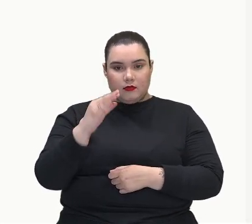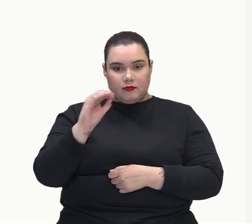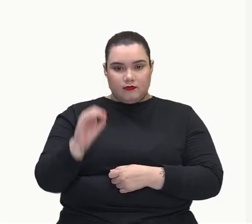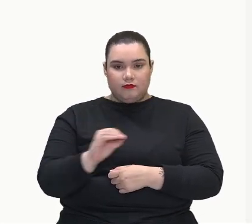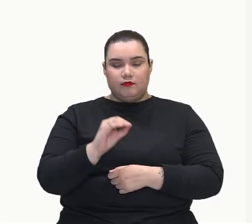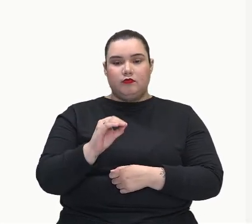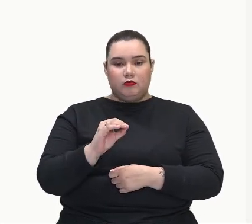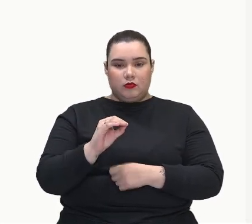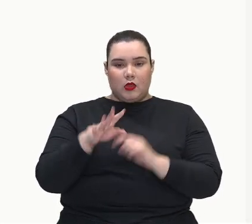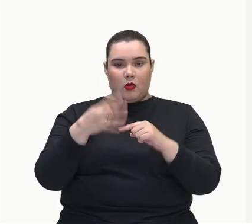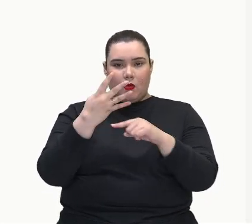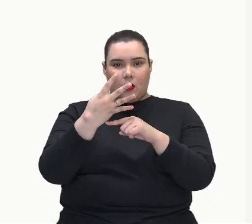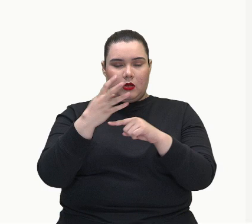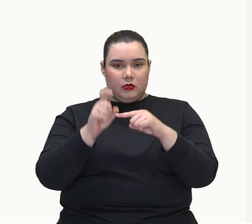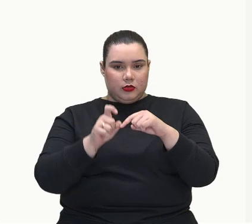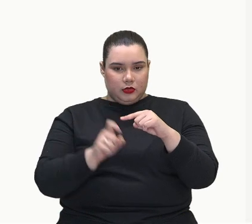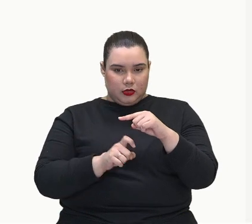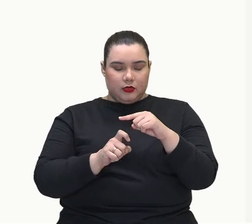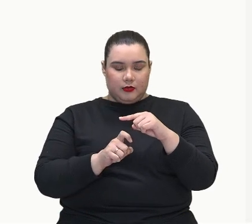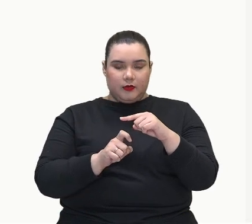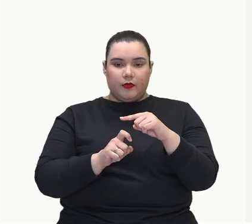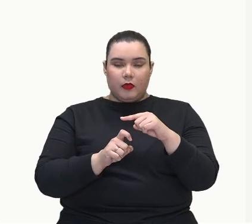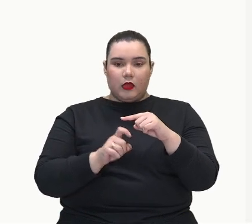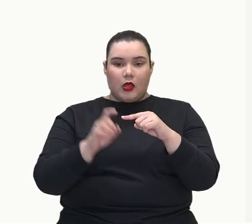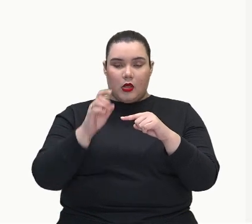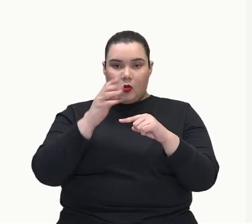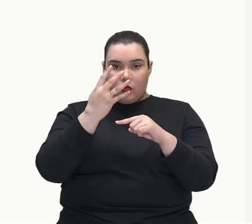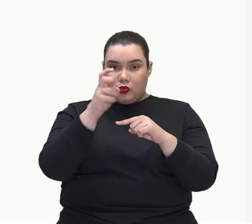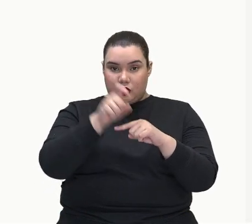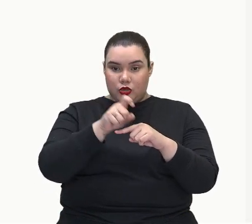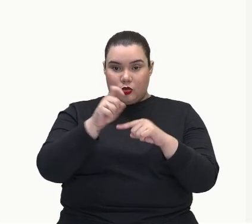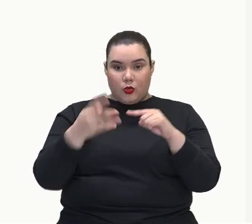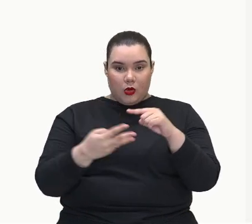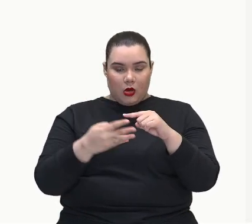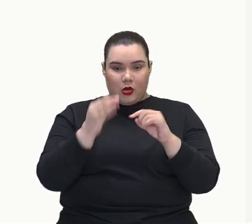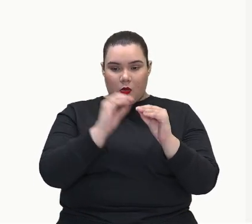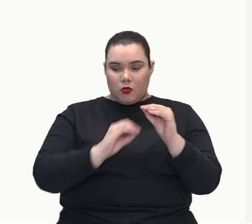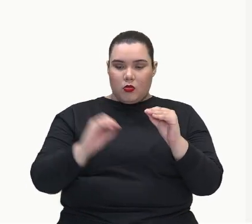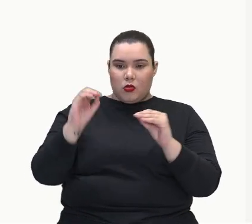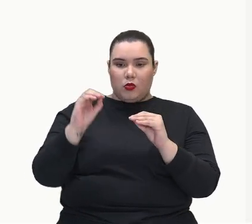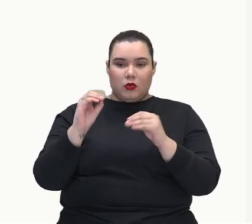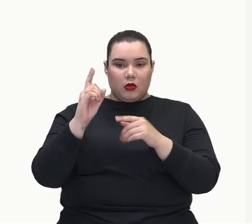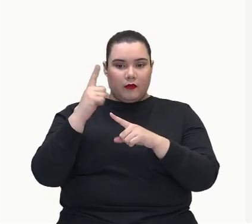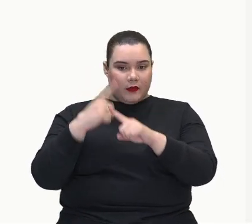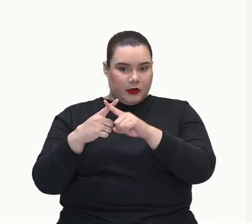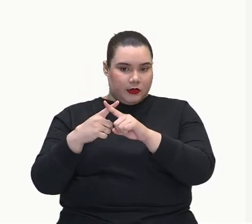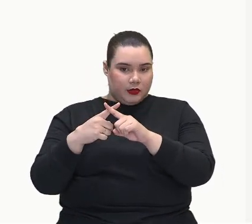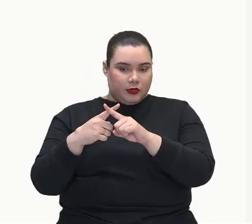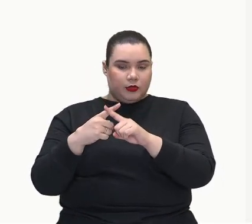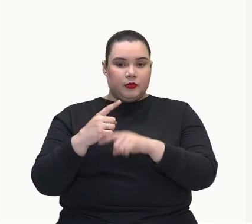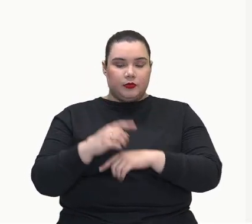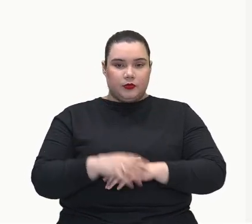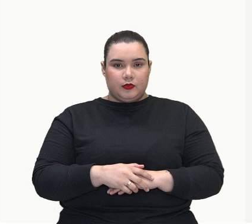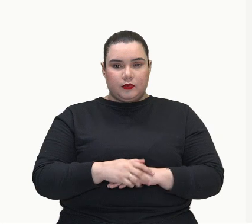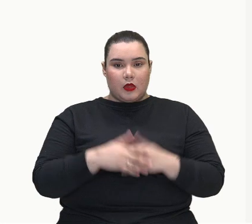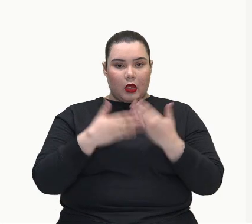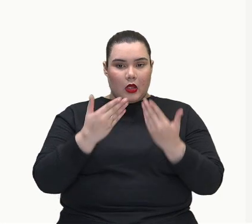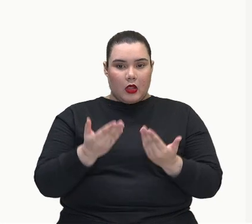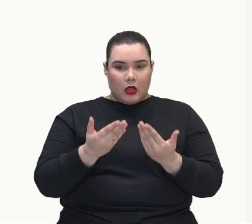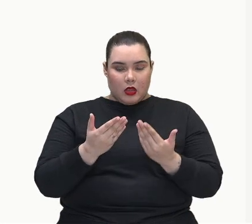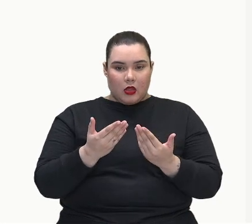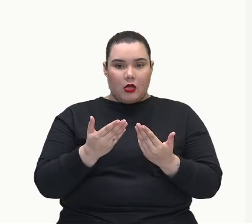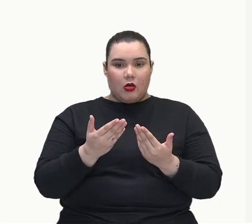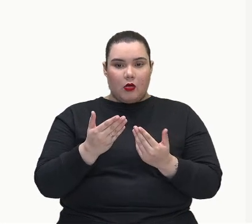aqui abaixo do x. E aí, a gente vai passar ele multiplicando. Ó. Então, essa parte